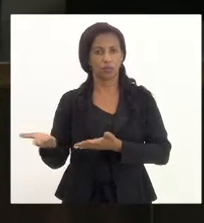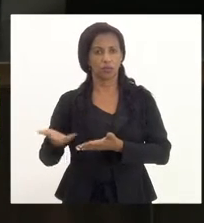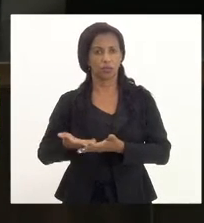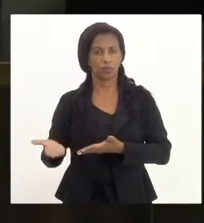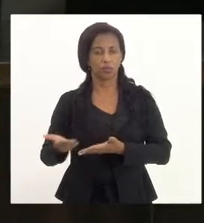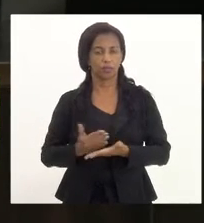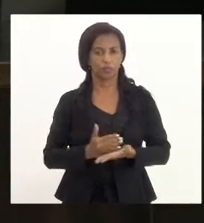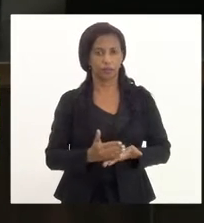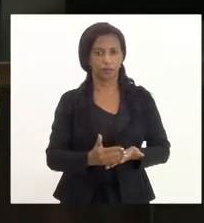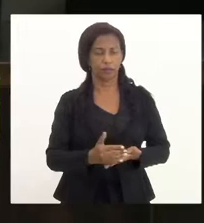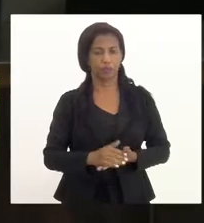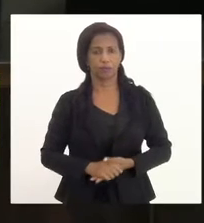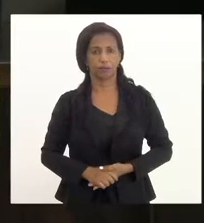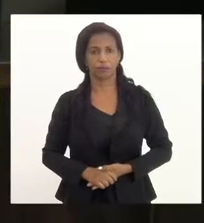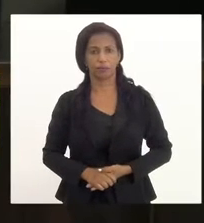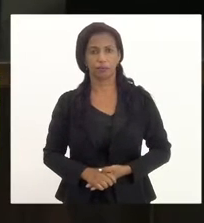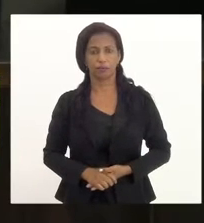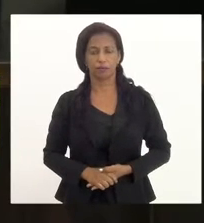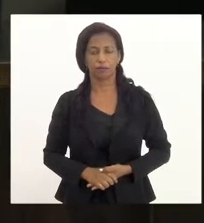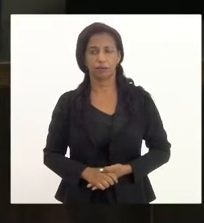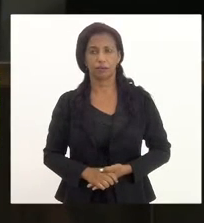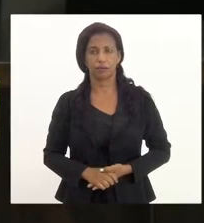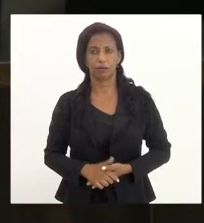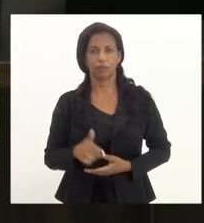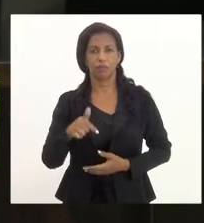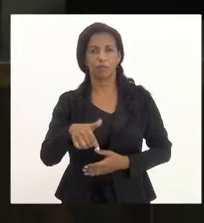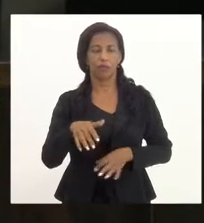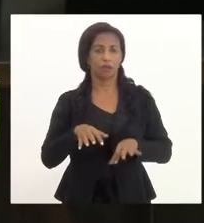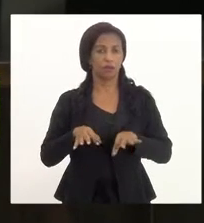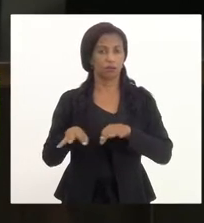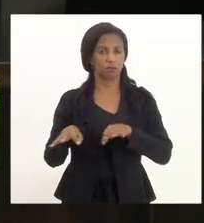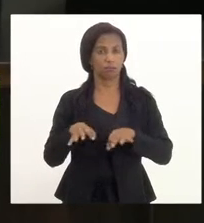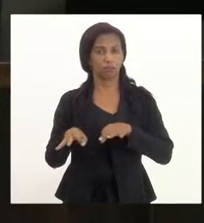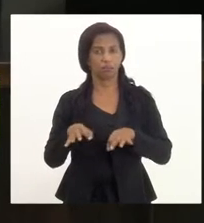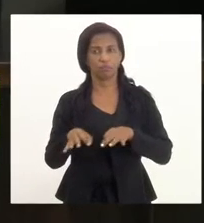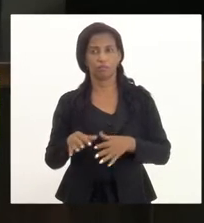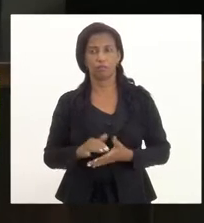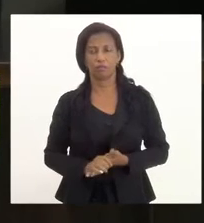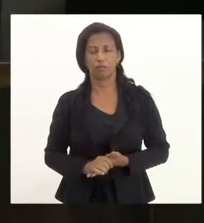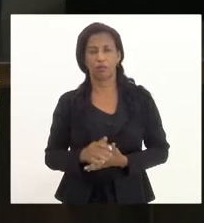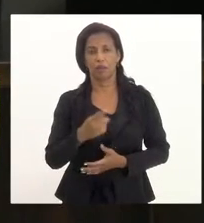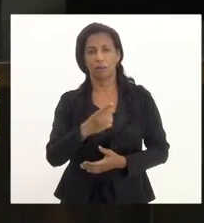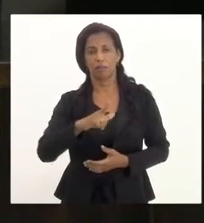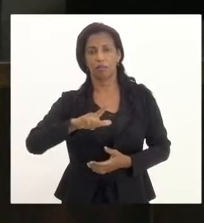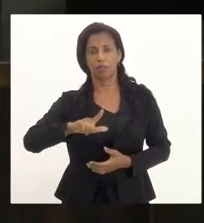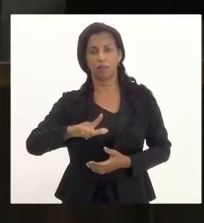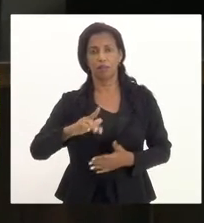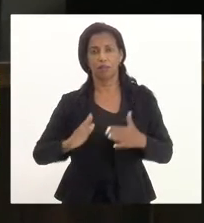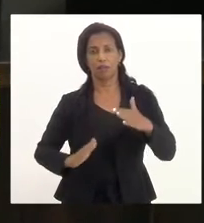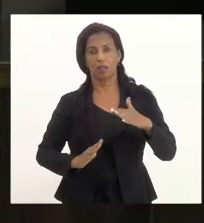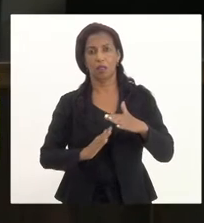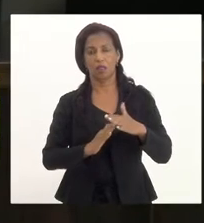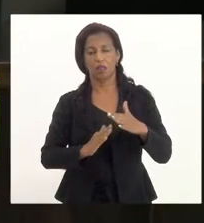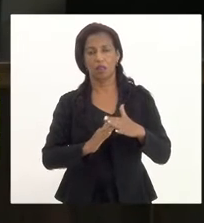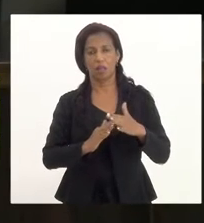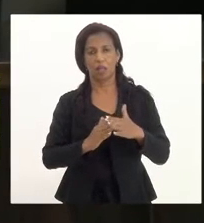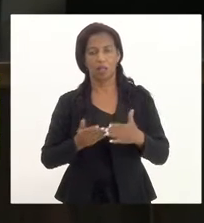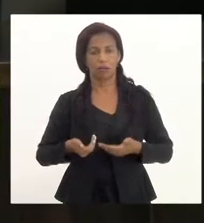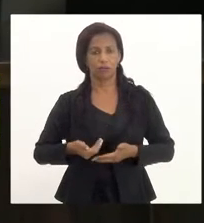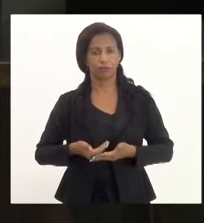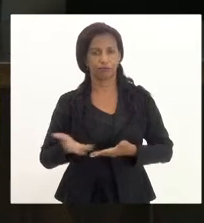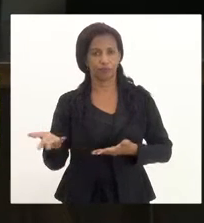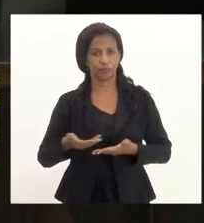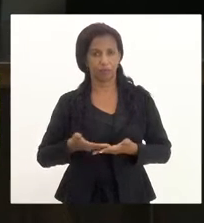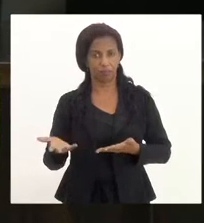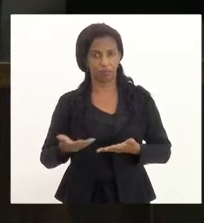primárias aqui de forma sintética é o PLC do teto de gastos